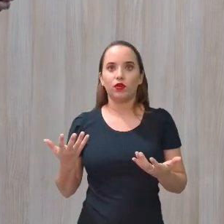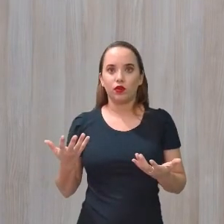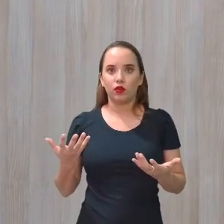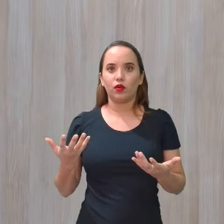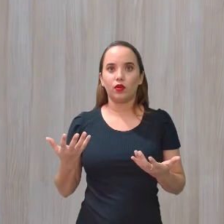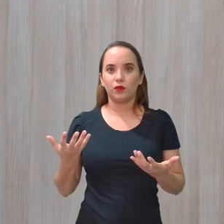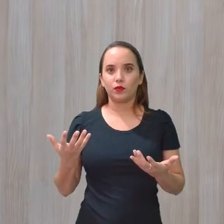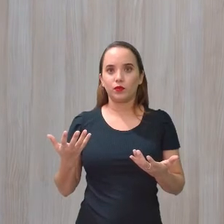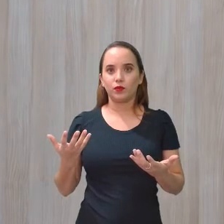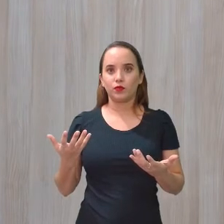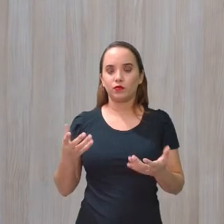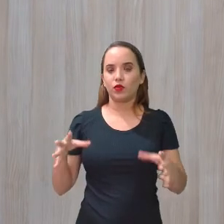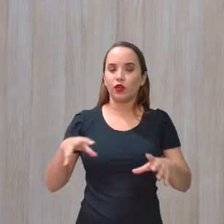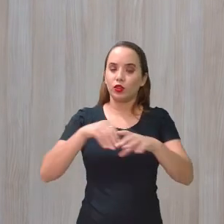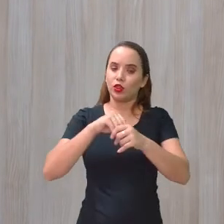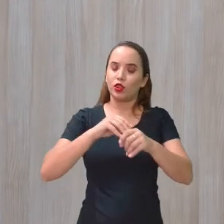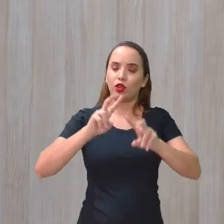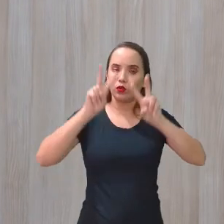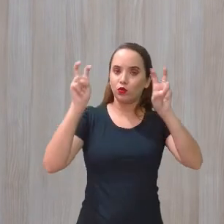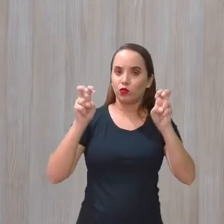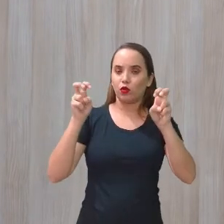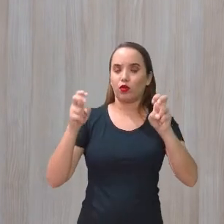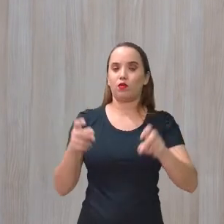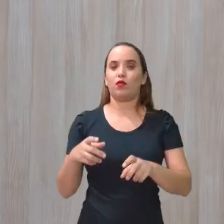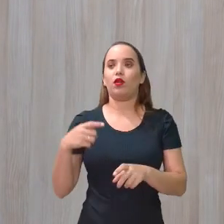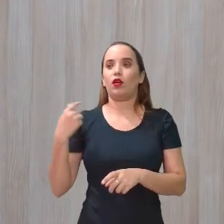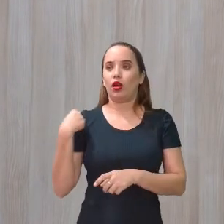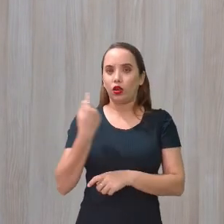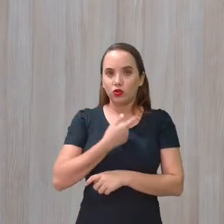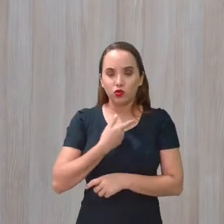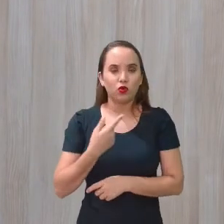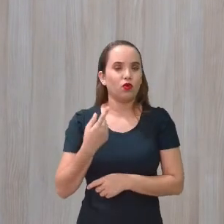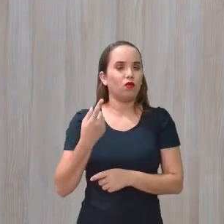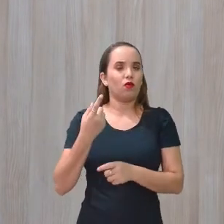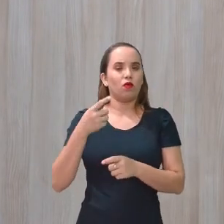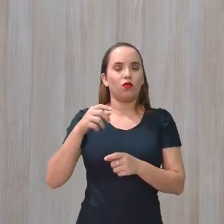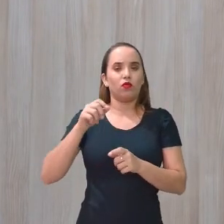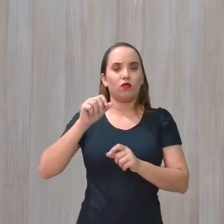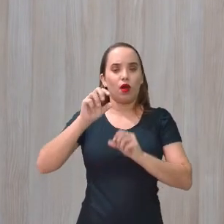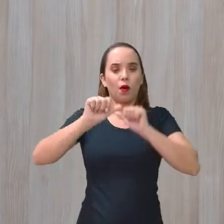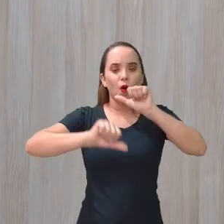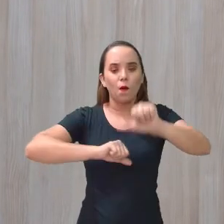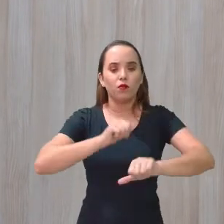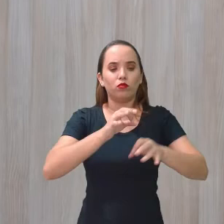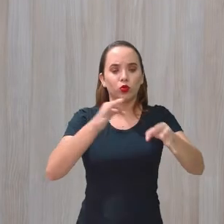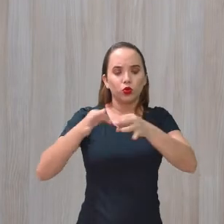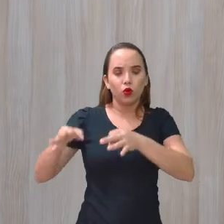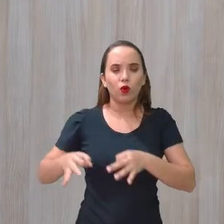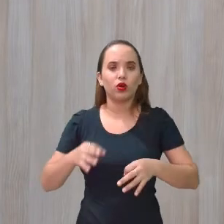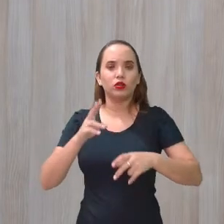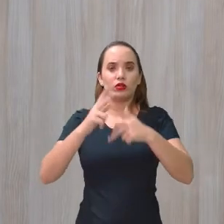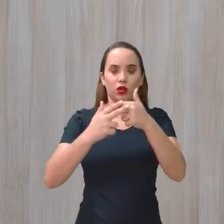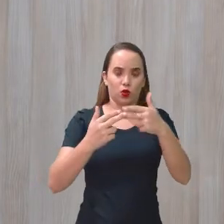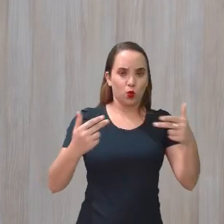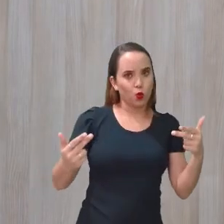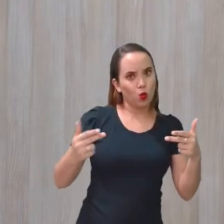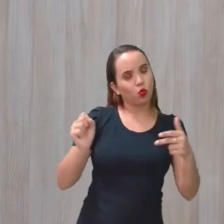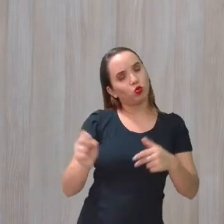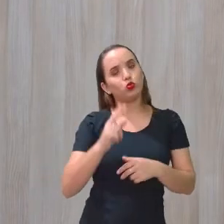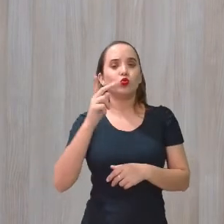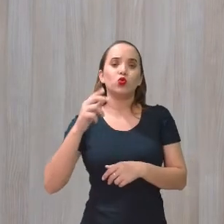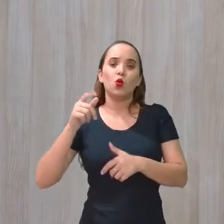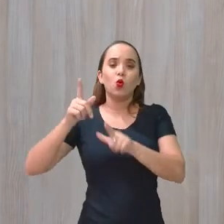nesse tema que a gente está estudando? A gente vai atribuir a elementos, a objetos ou a